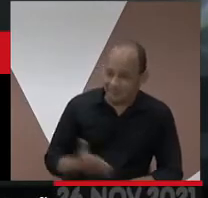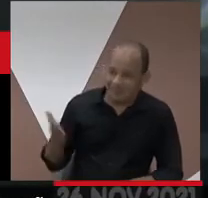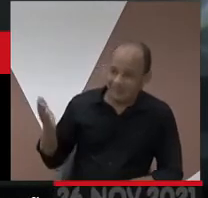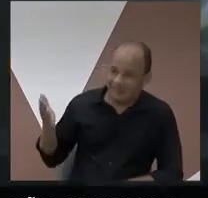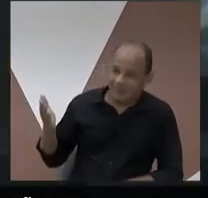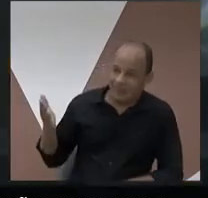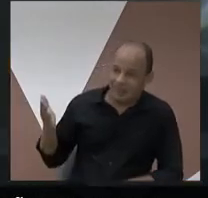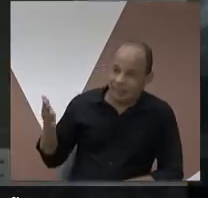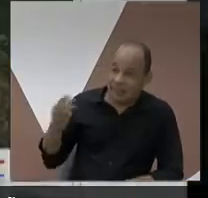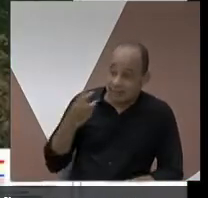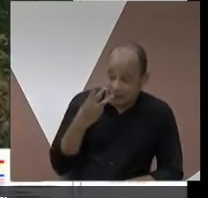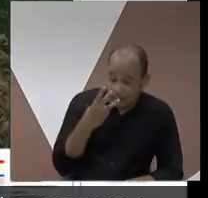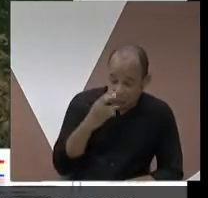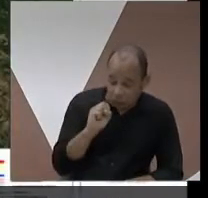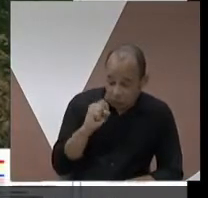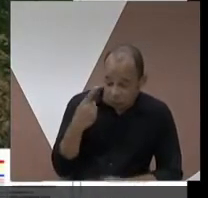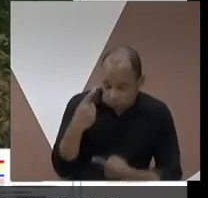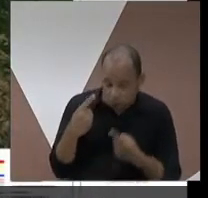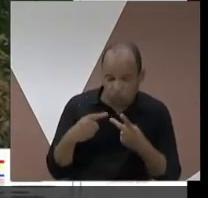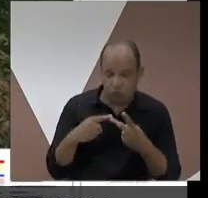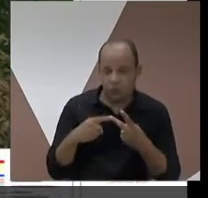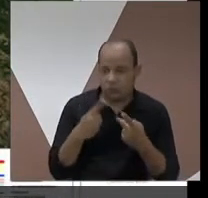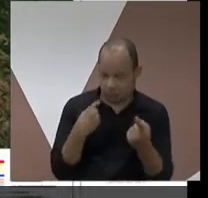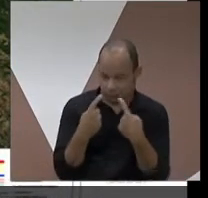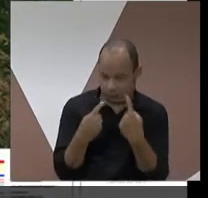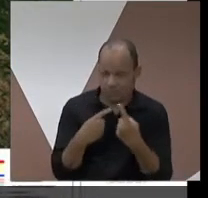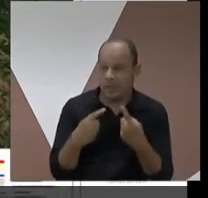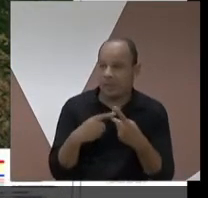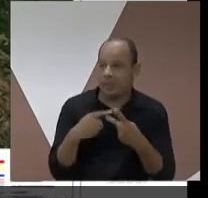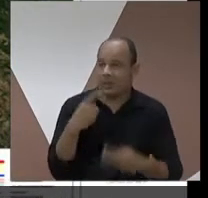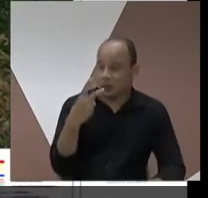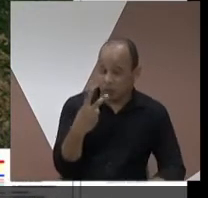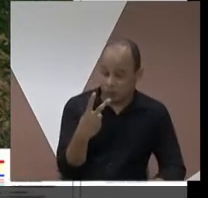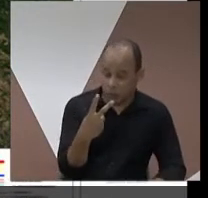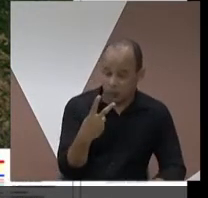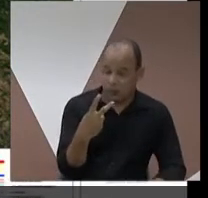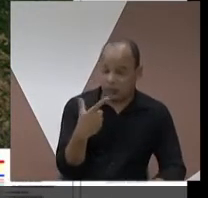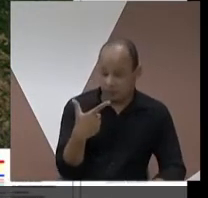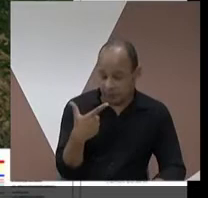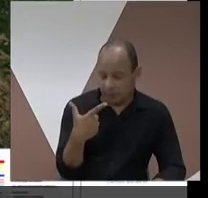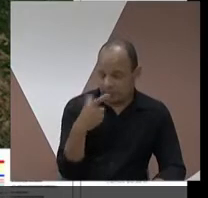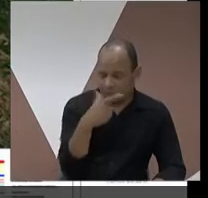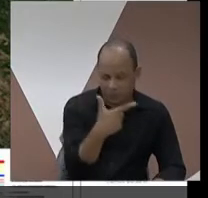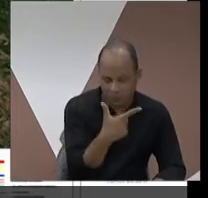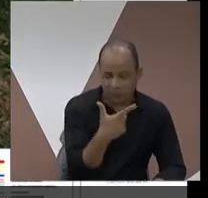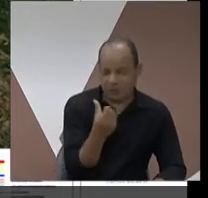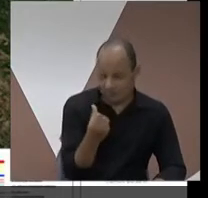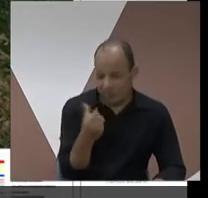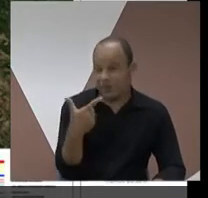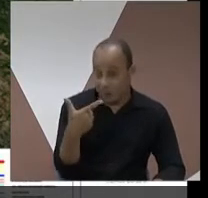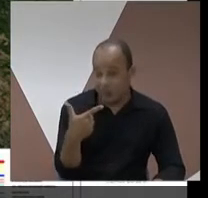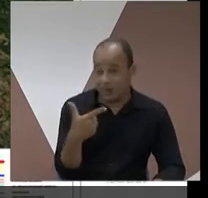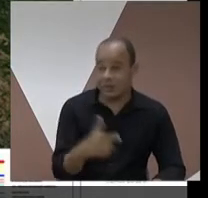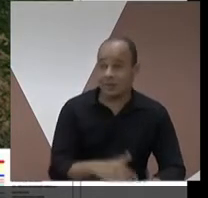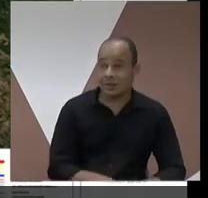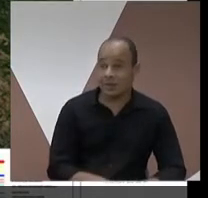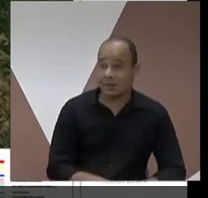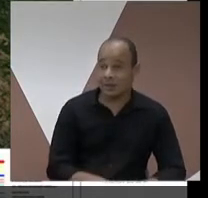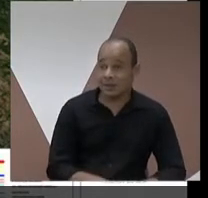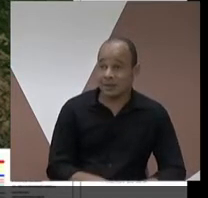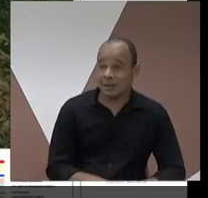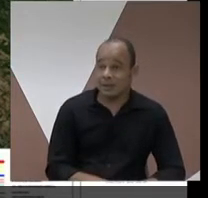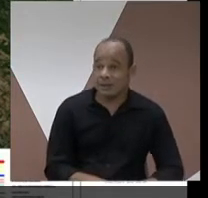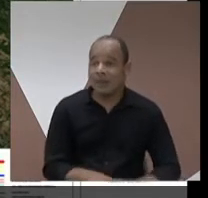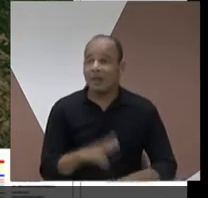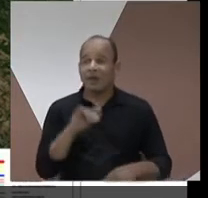e a 262, que o nosso trajeto capta evitando que entre dentro. Lá não, tem que atravessar